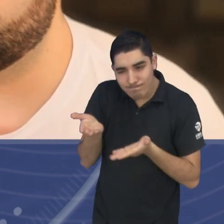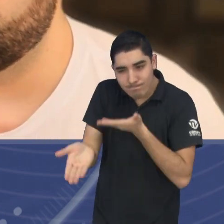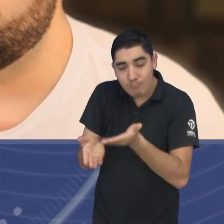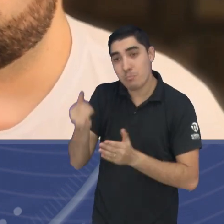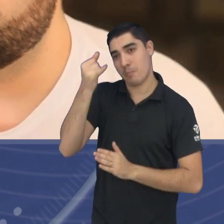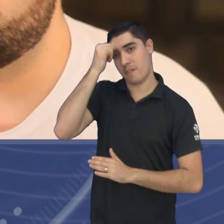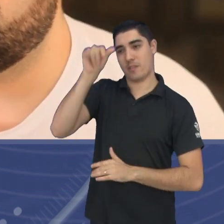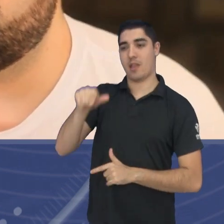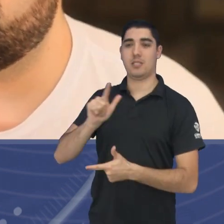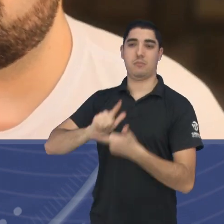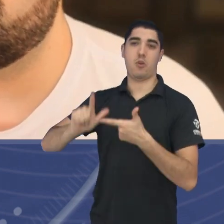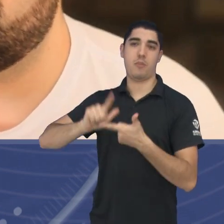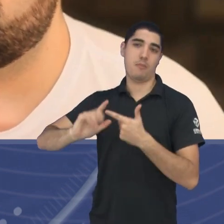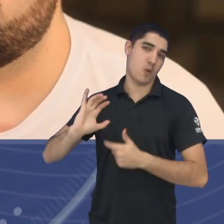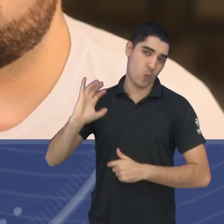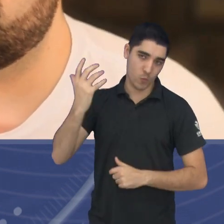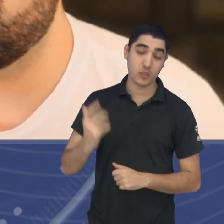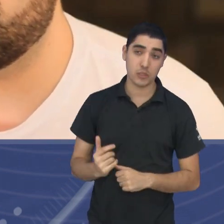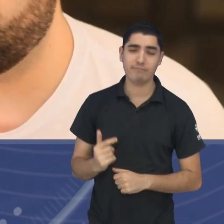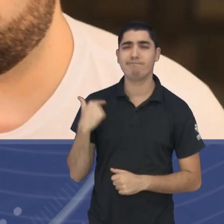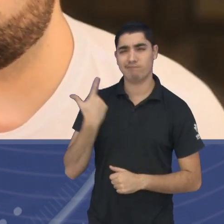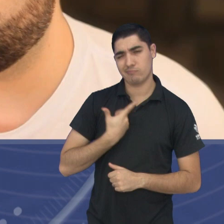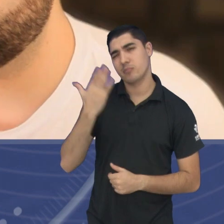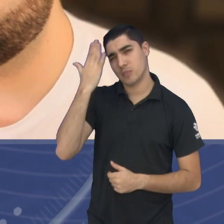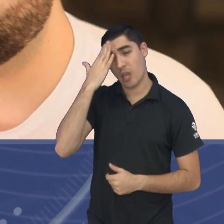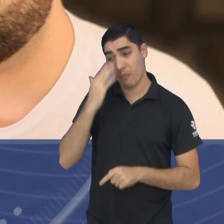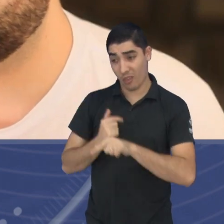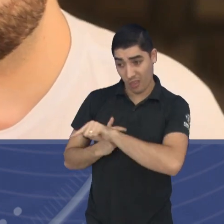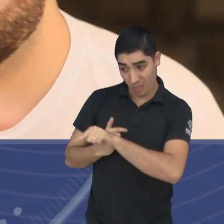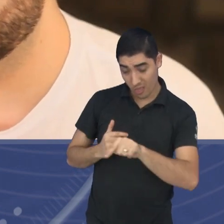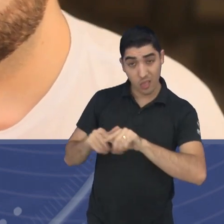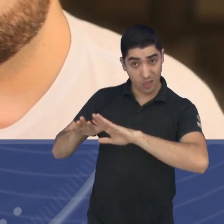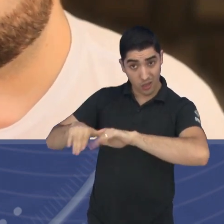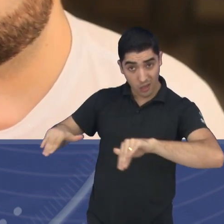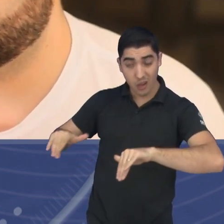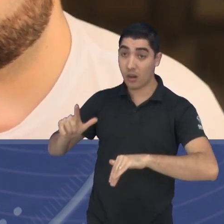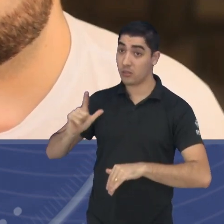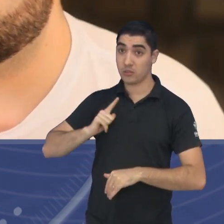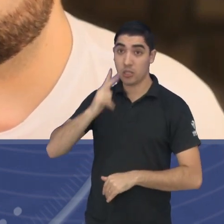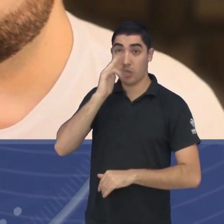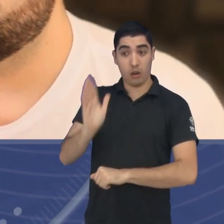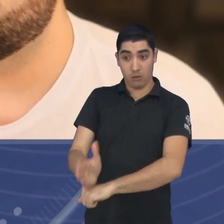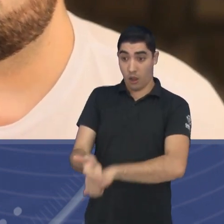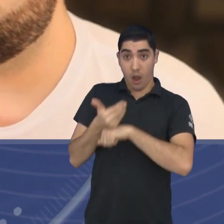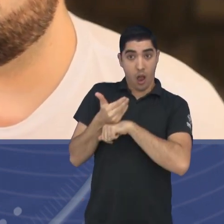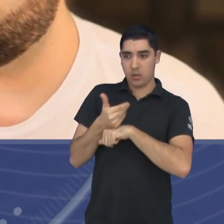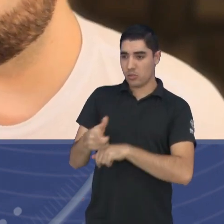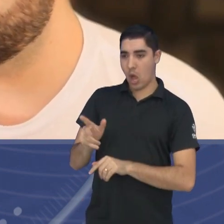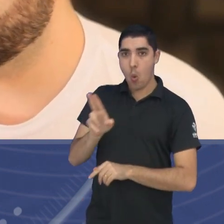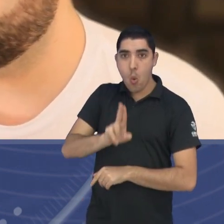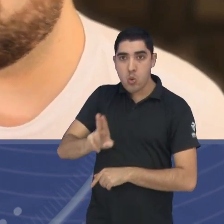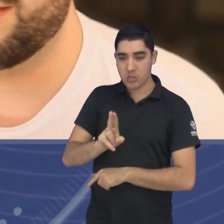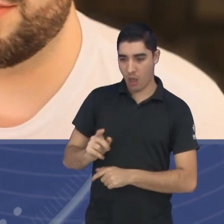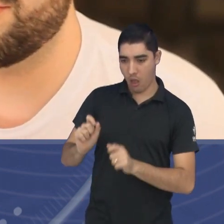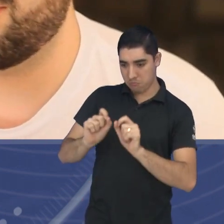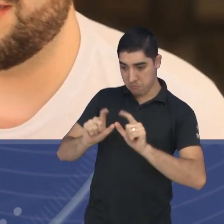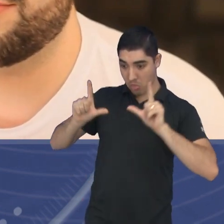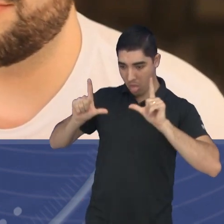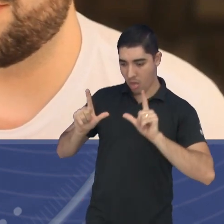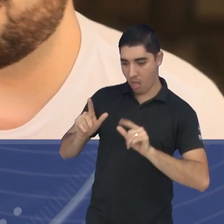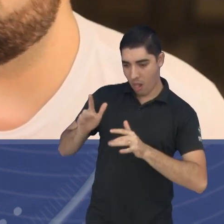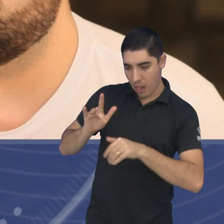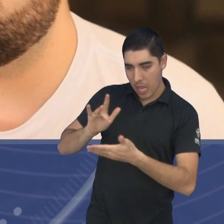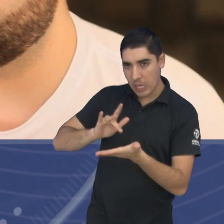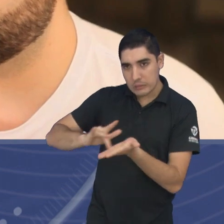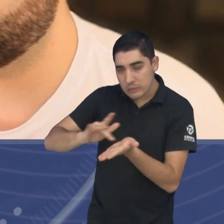ocorrência. Então a gente sabe que as crianças estão sendo expostas cada vez mais cedo às telas, né? Então se a gente pegar hoje, por exemplo, crianças de